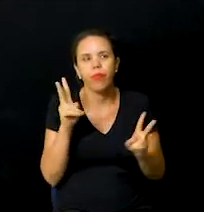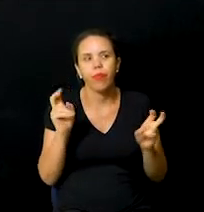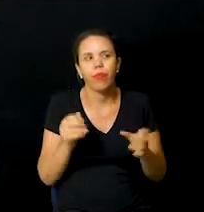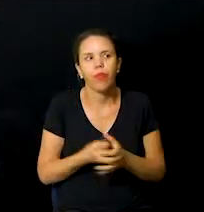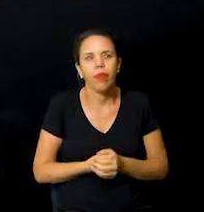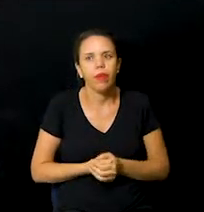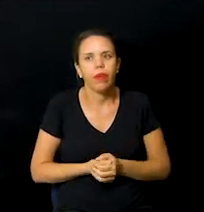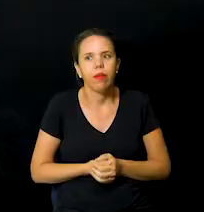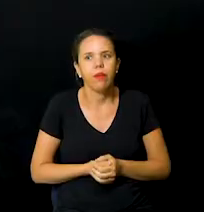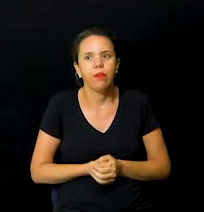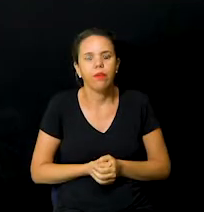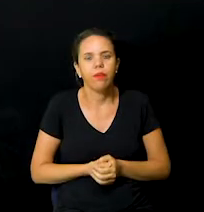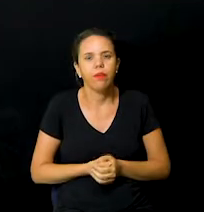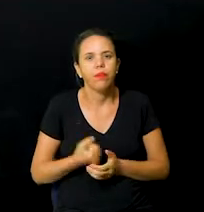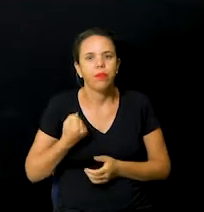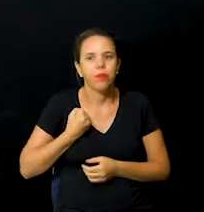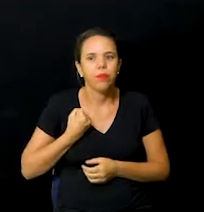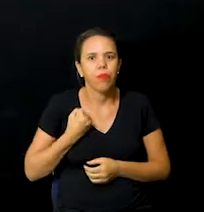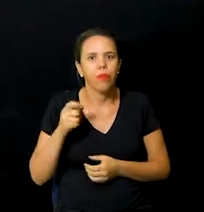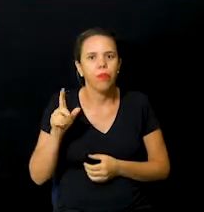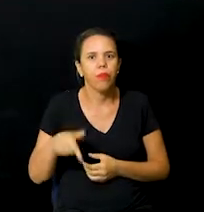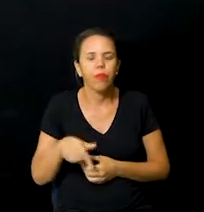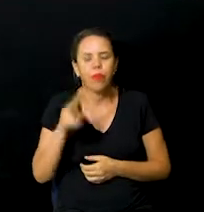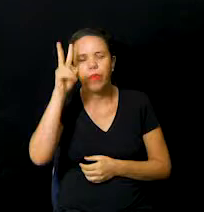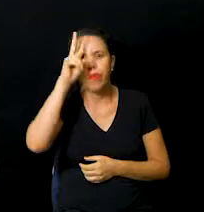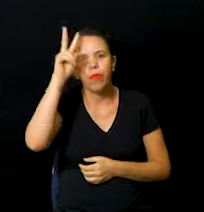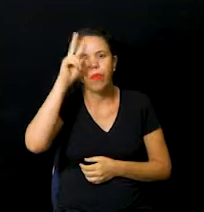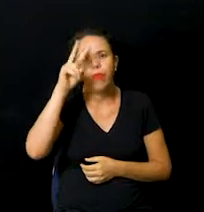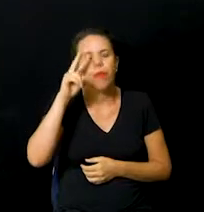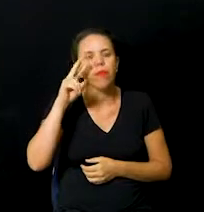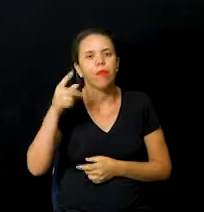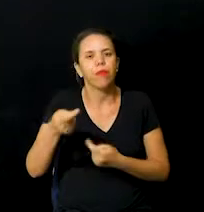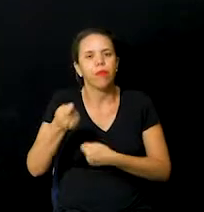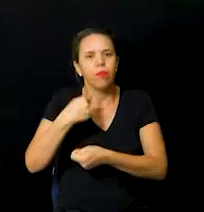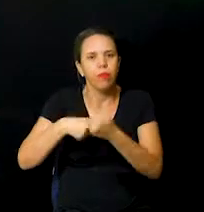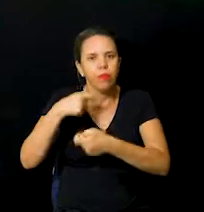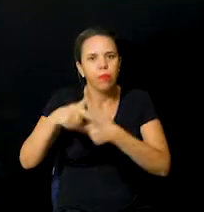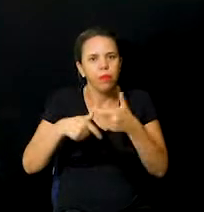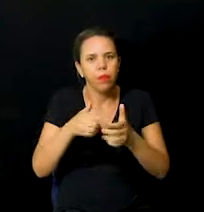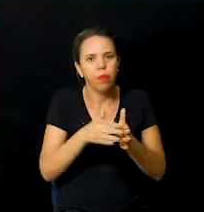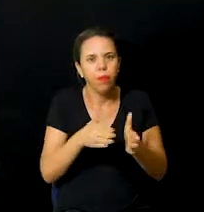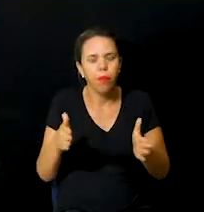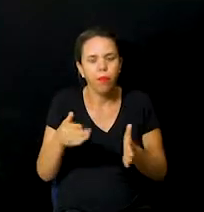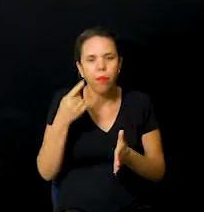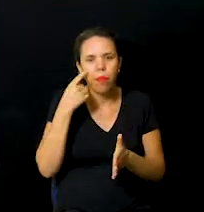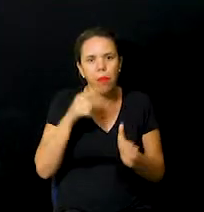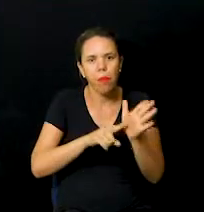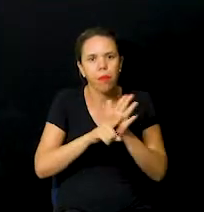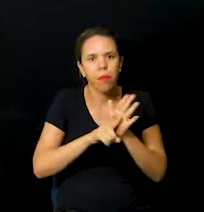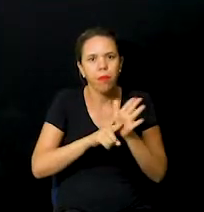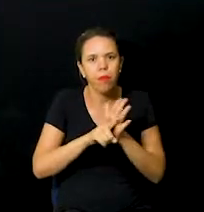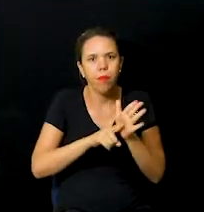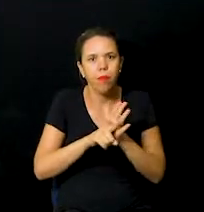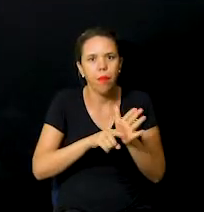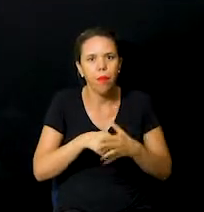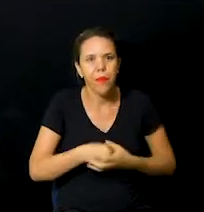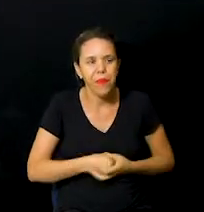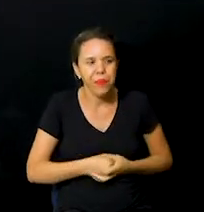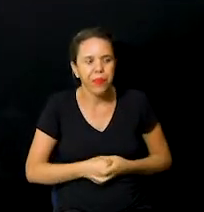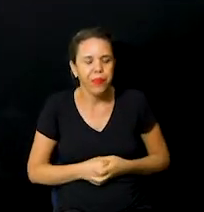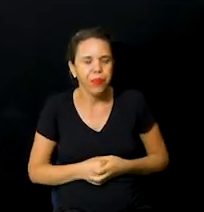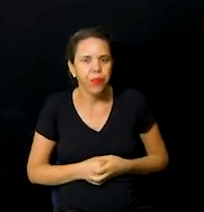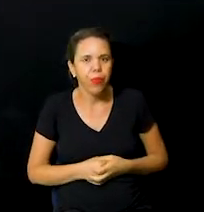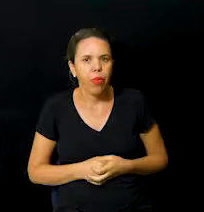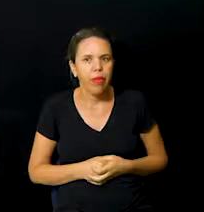gente fala nesses números, né, vamos lembrar um pouquinho de mercado de trabalho. Olha, de acordo com os